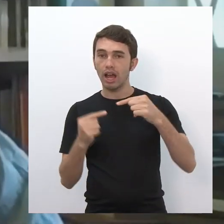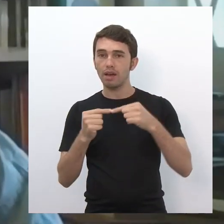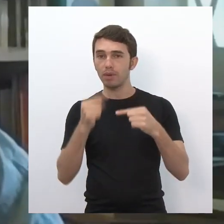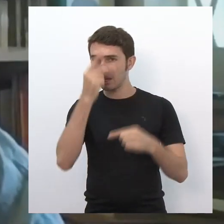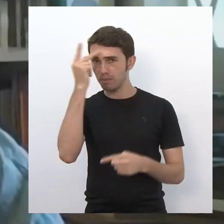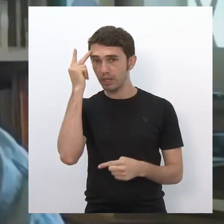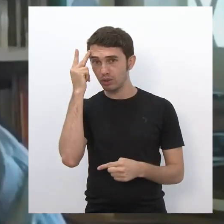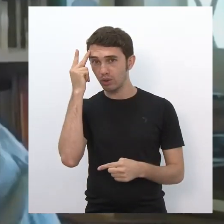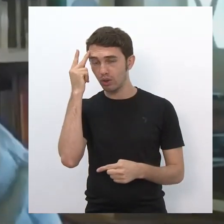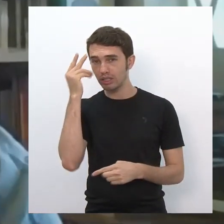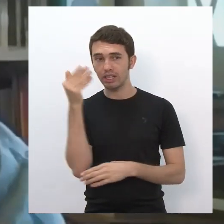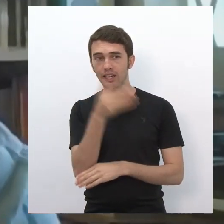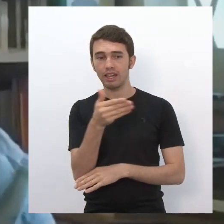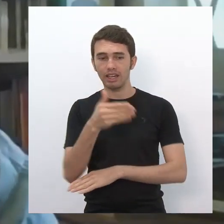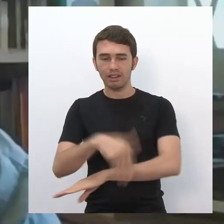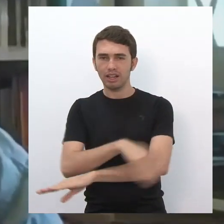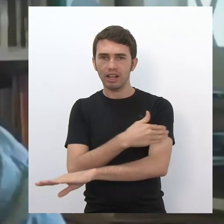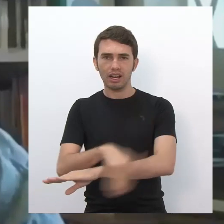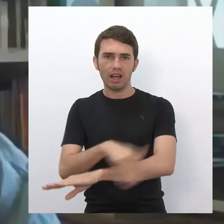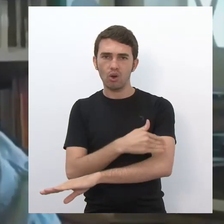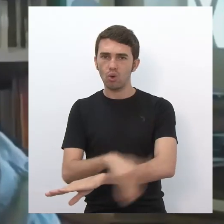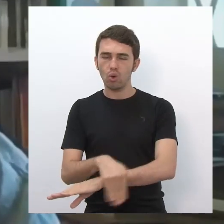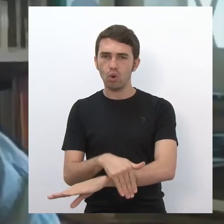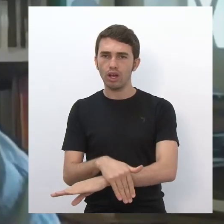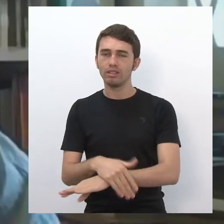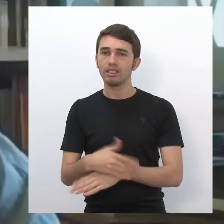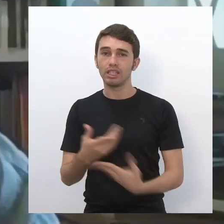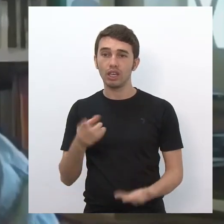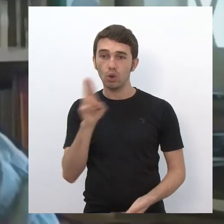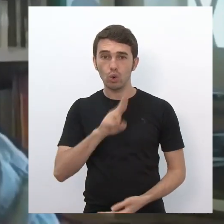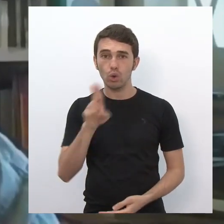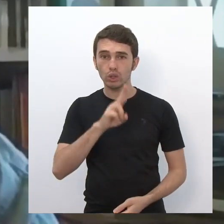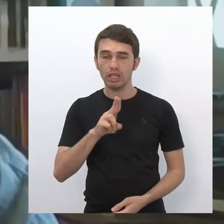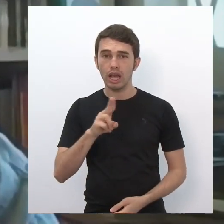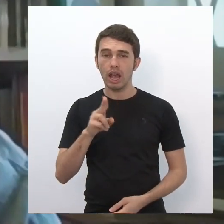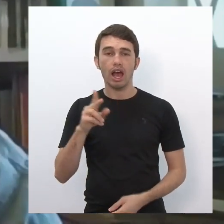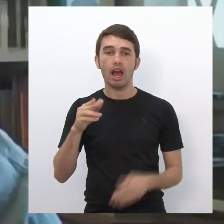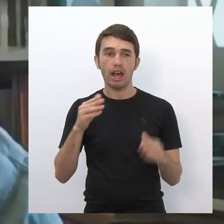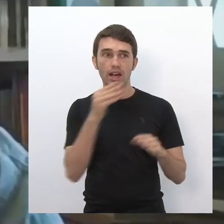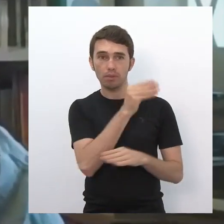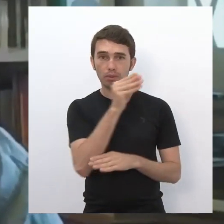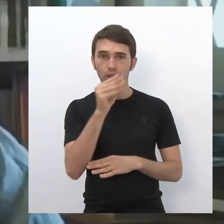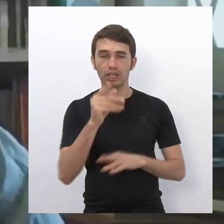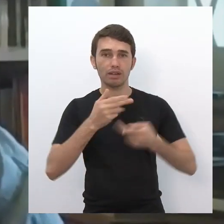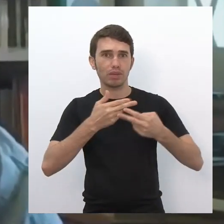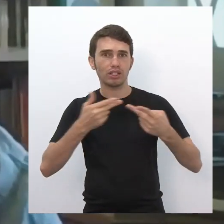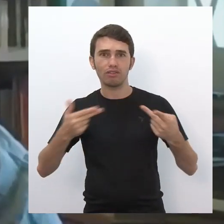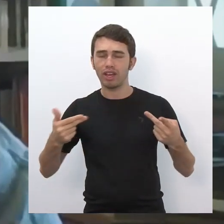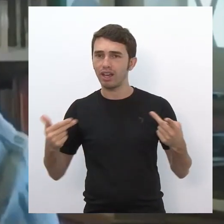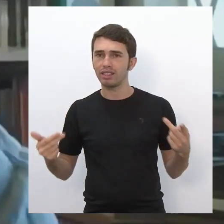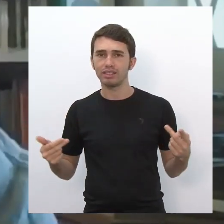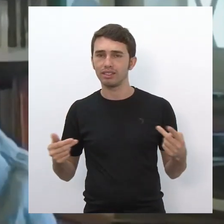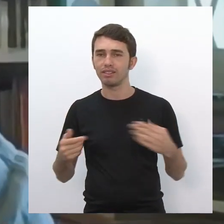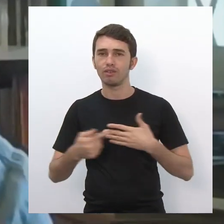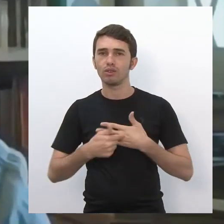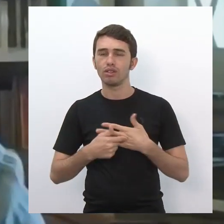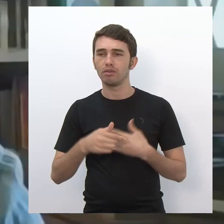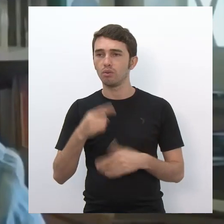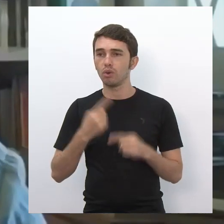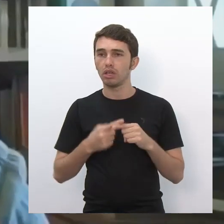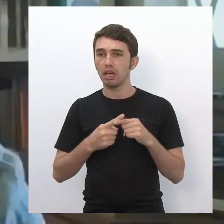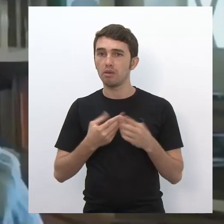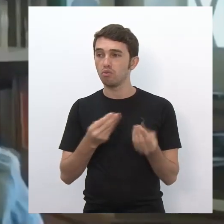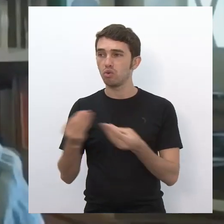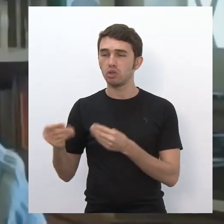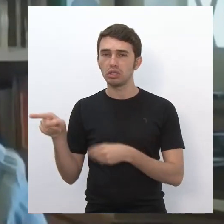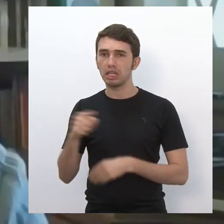rua, que usam diariamente a biblioteca para muitas coisas, né? boa parte dessas pessoas não tem acesso à internet